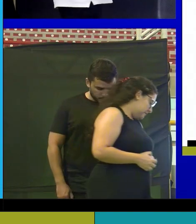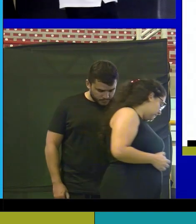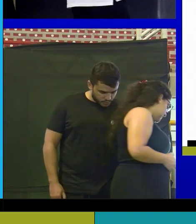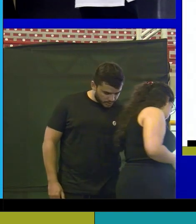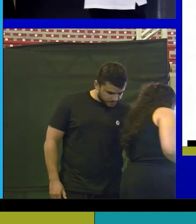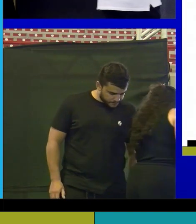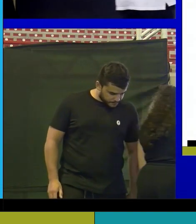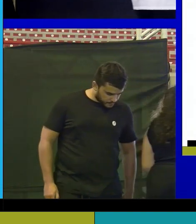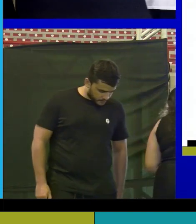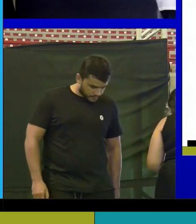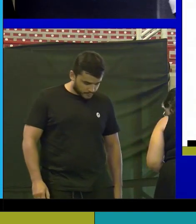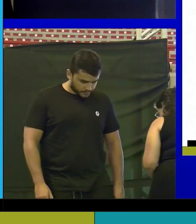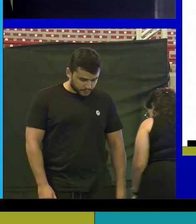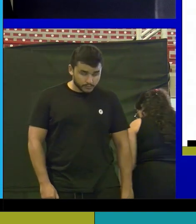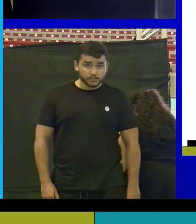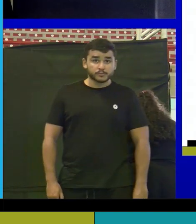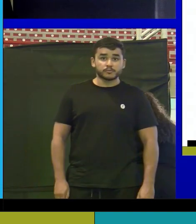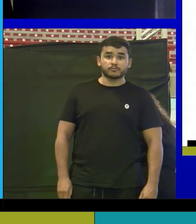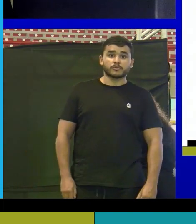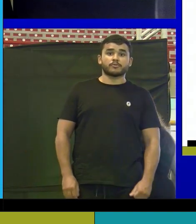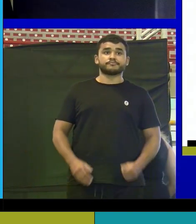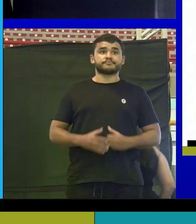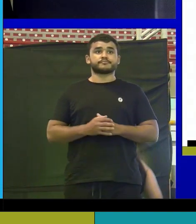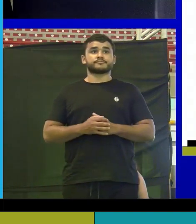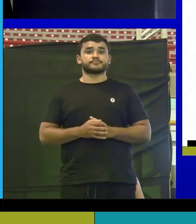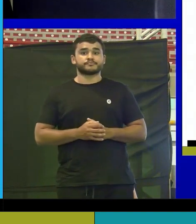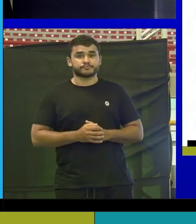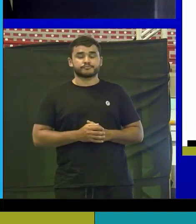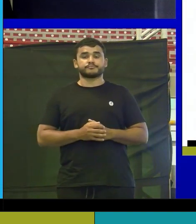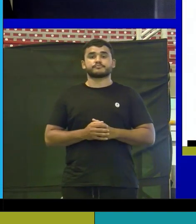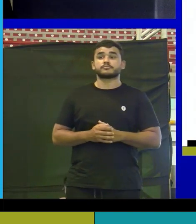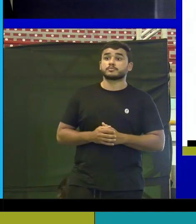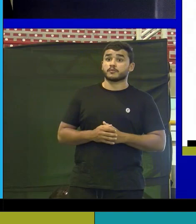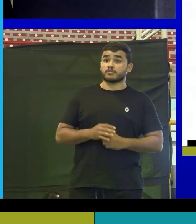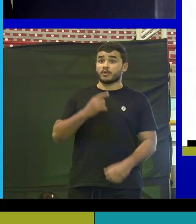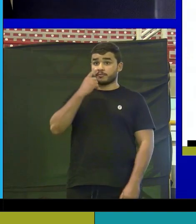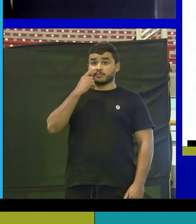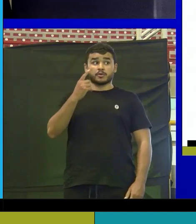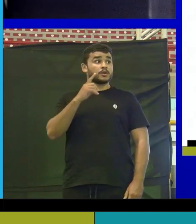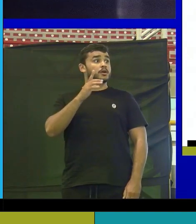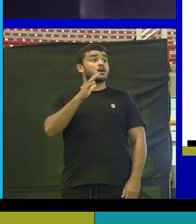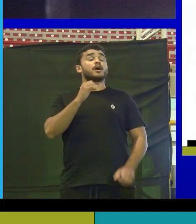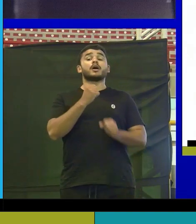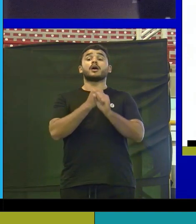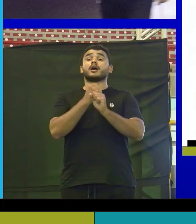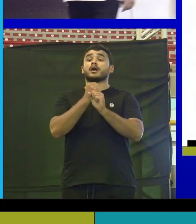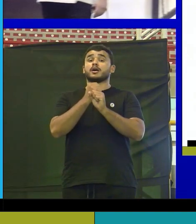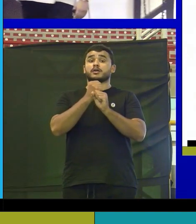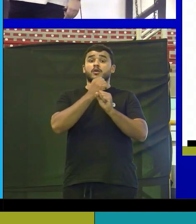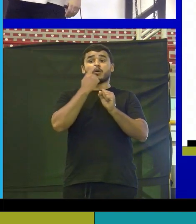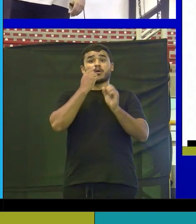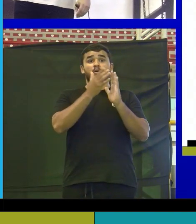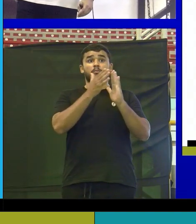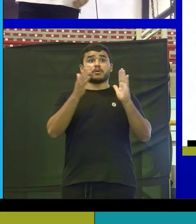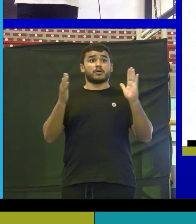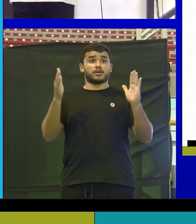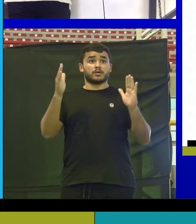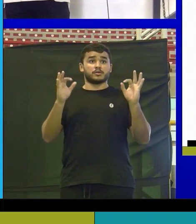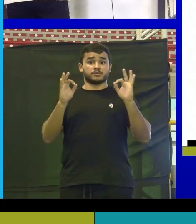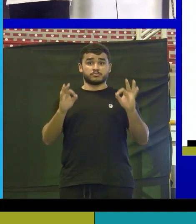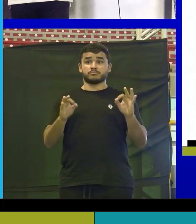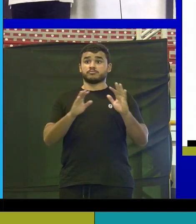2011, tá? É verdade, né? Olhamos aqui para o gráfico, ele aumentou de forma linear,